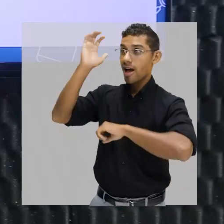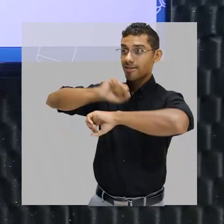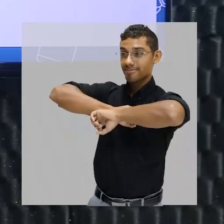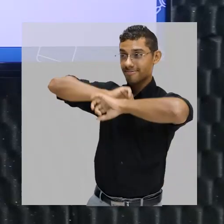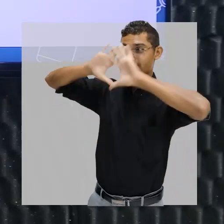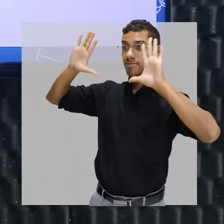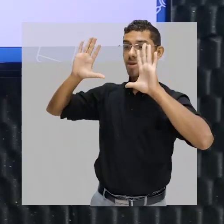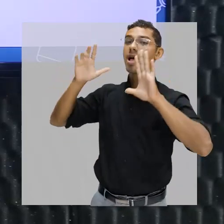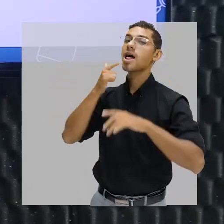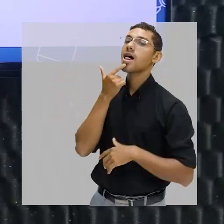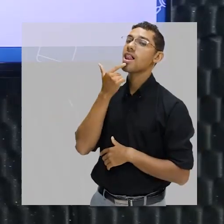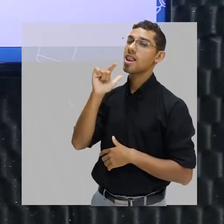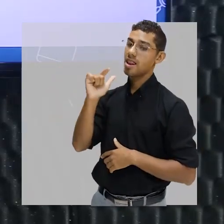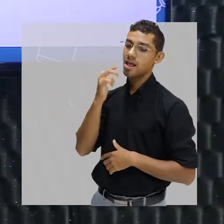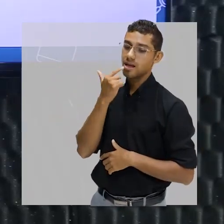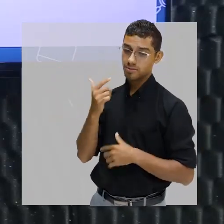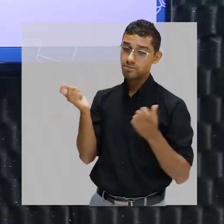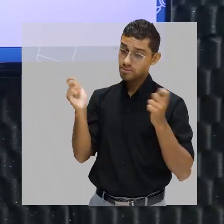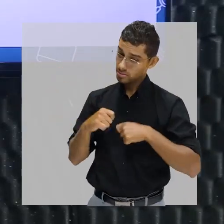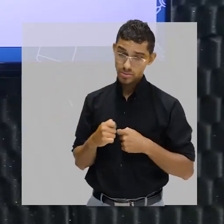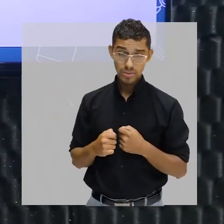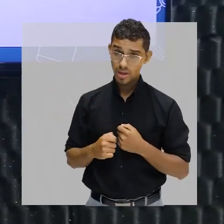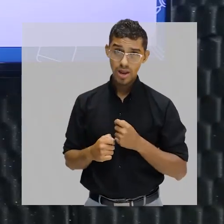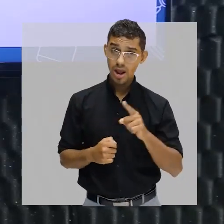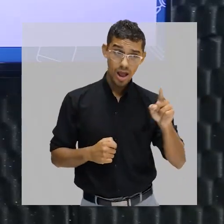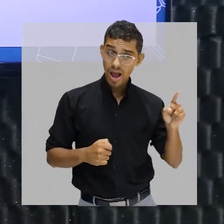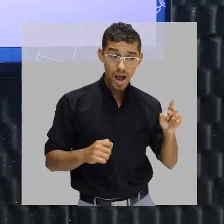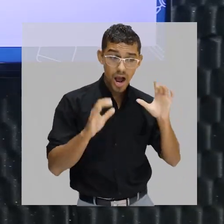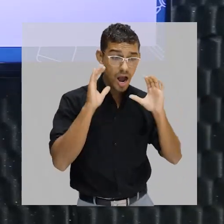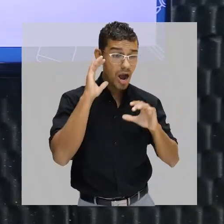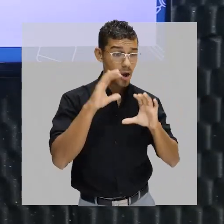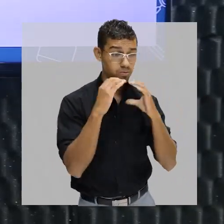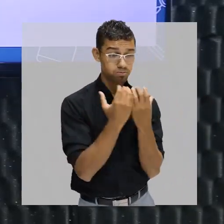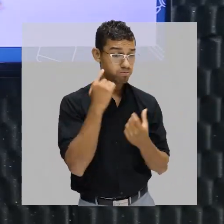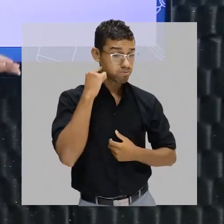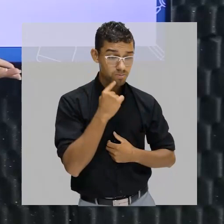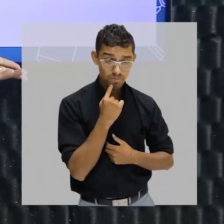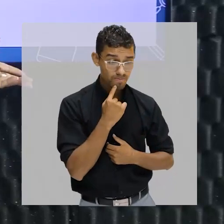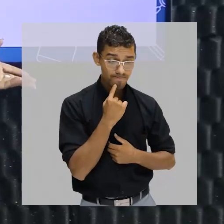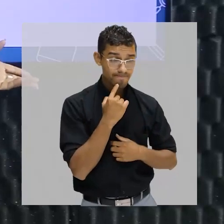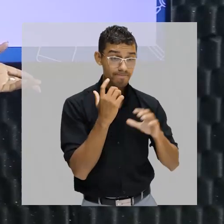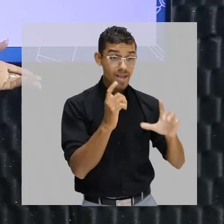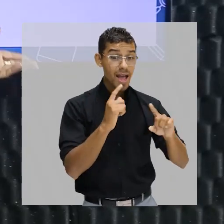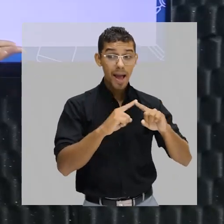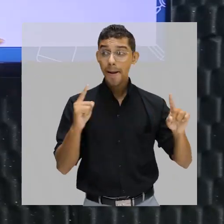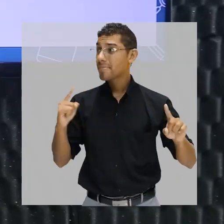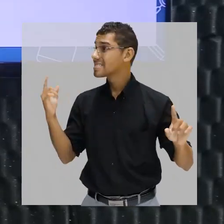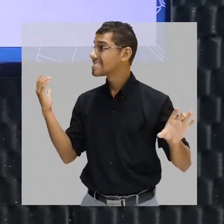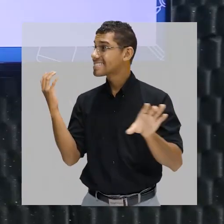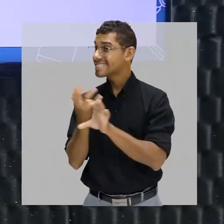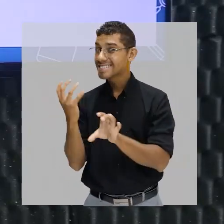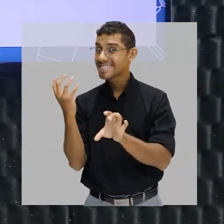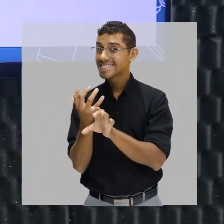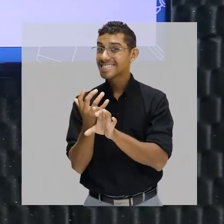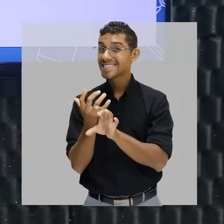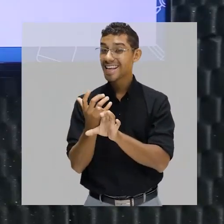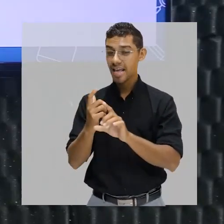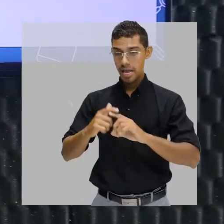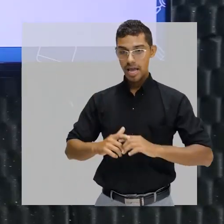língua. Então, os chuchus não podem me ouvir, mas o Tyron é o responsável por